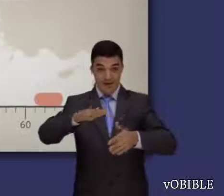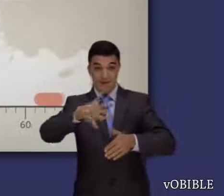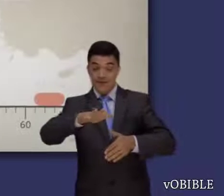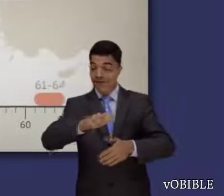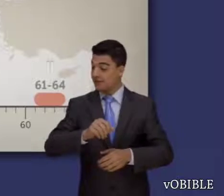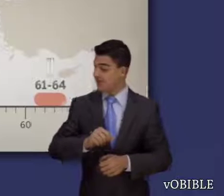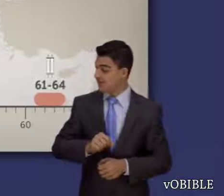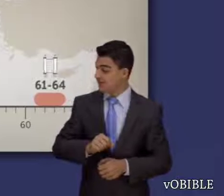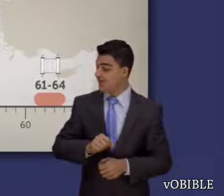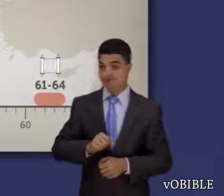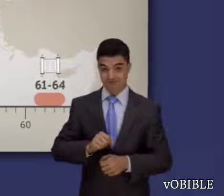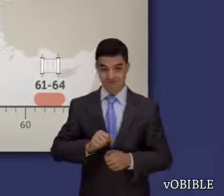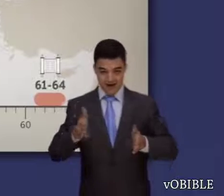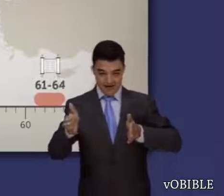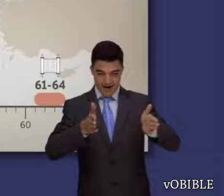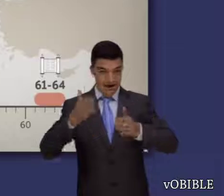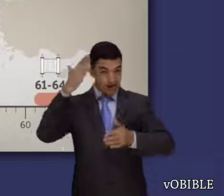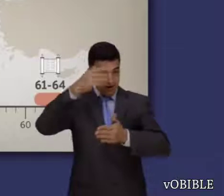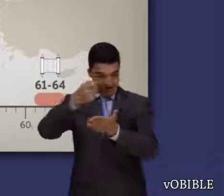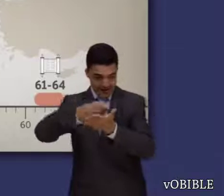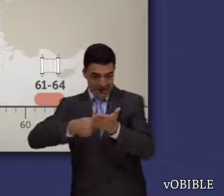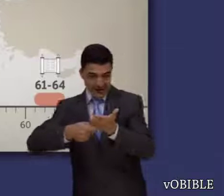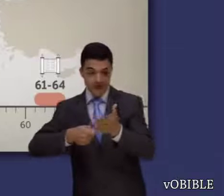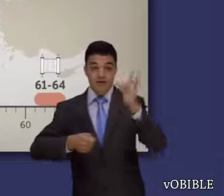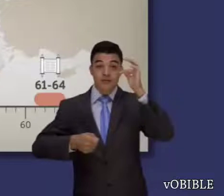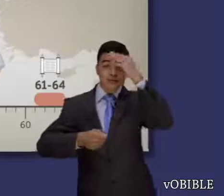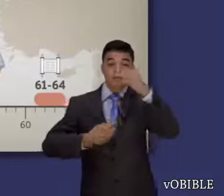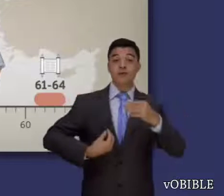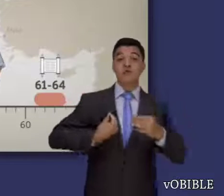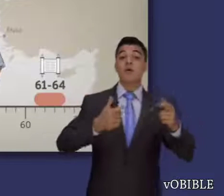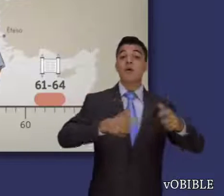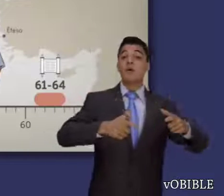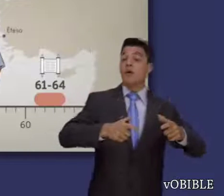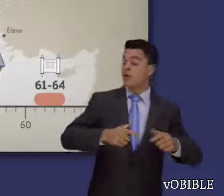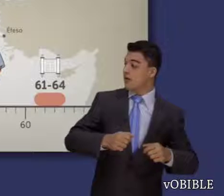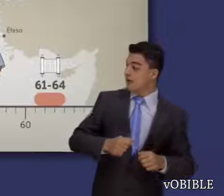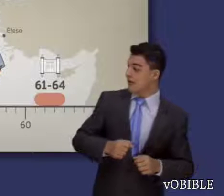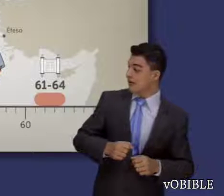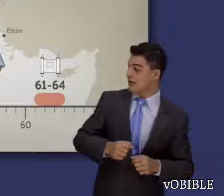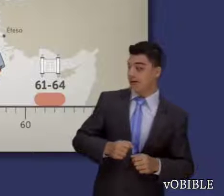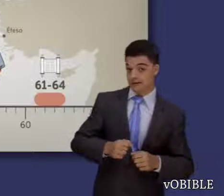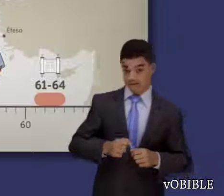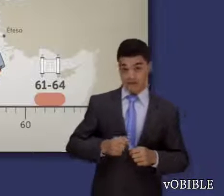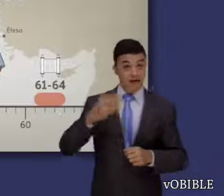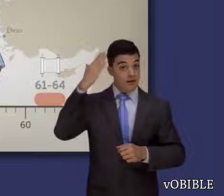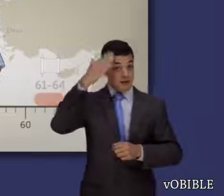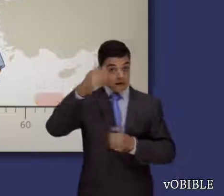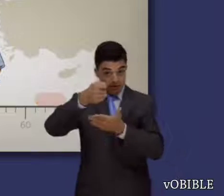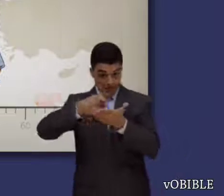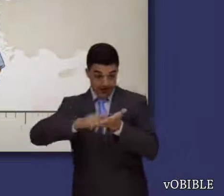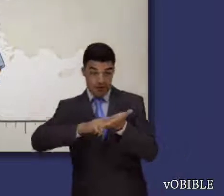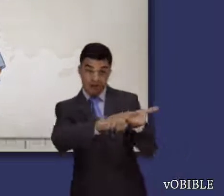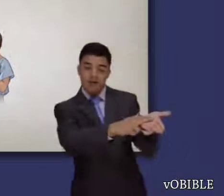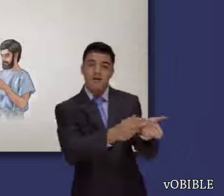entre o ano 61 e 64. Ele dá a entender que Timóteo estava em Éfeso nessa época. Paulo